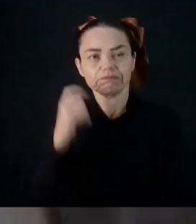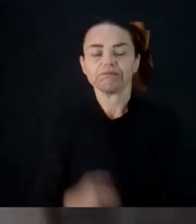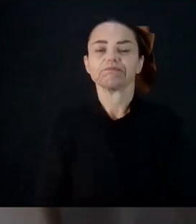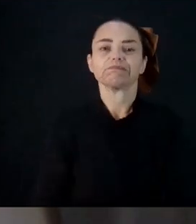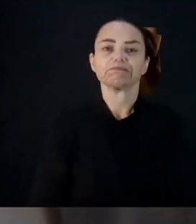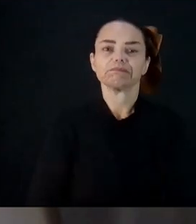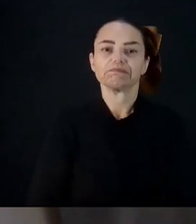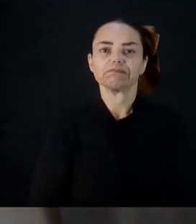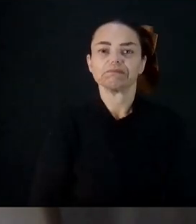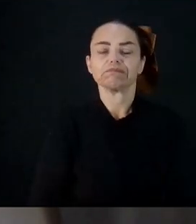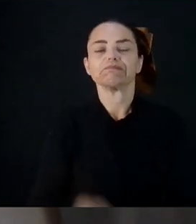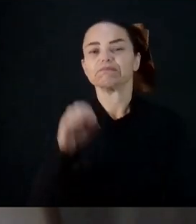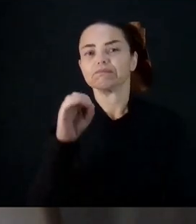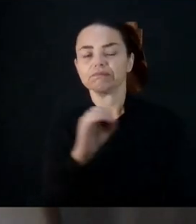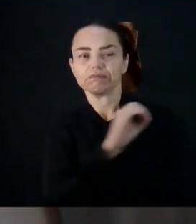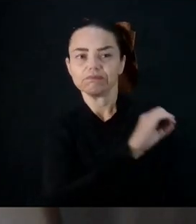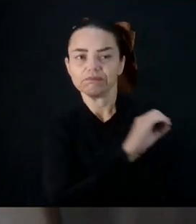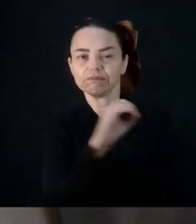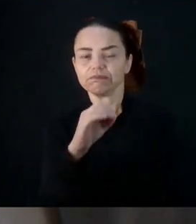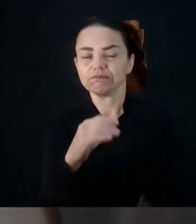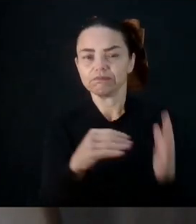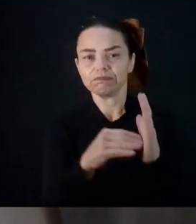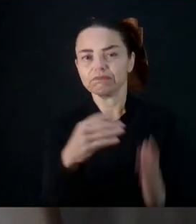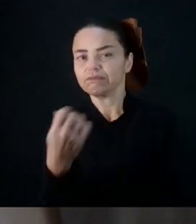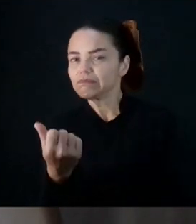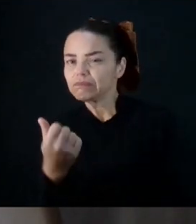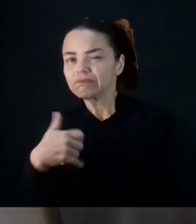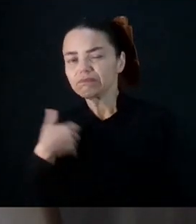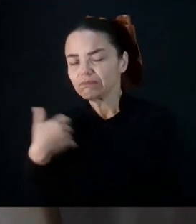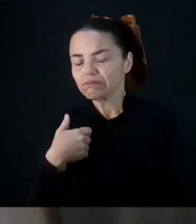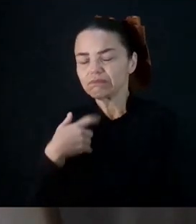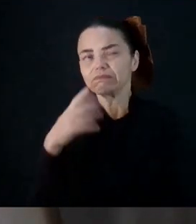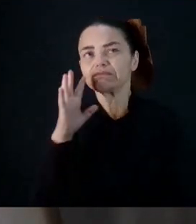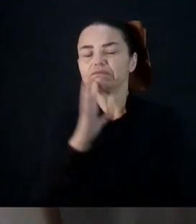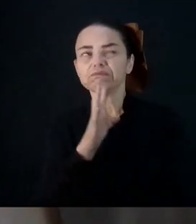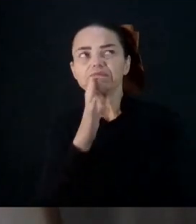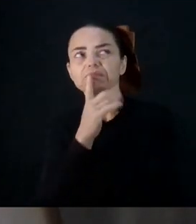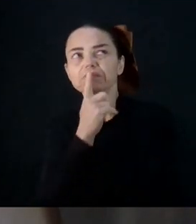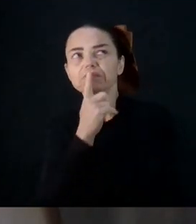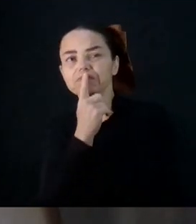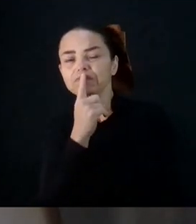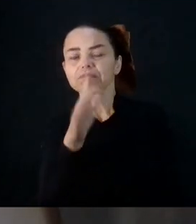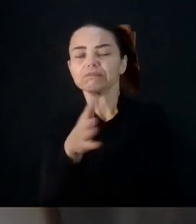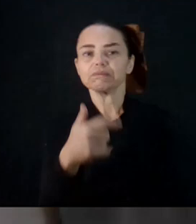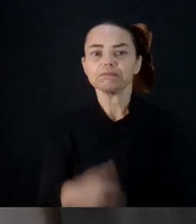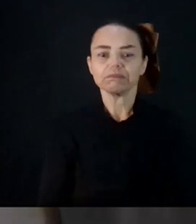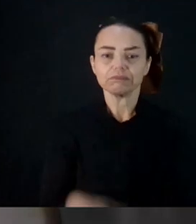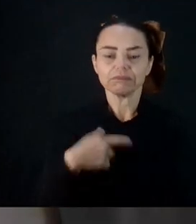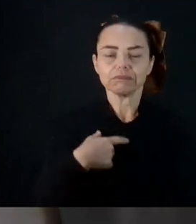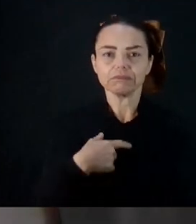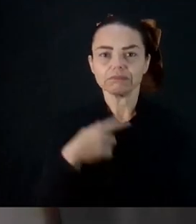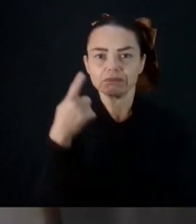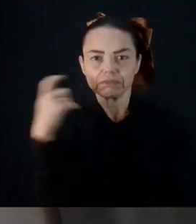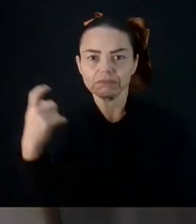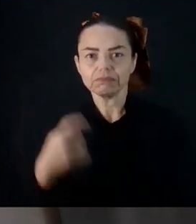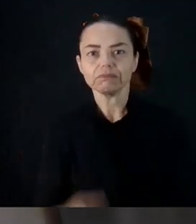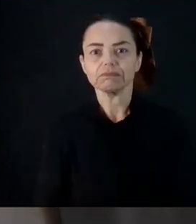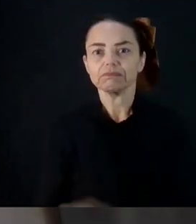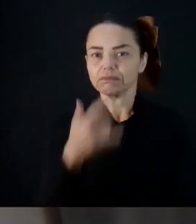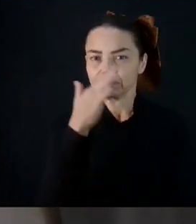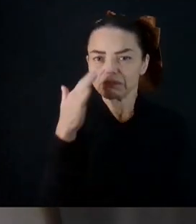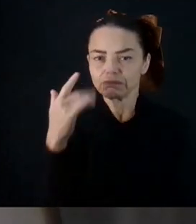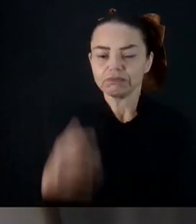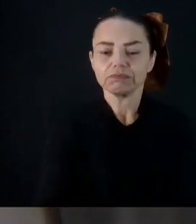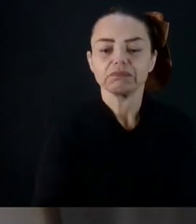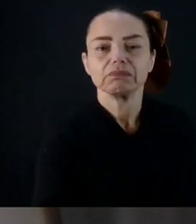0 a 6 anos, será que não é interessante, já que a criança está interessada em cheirinho, em